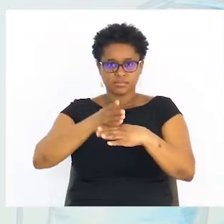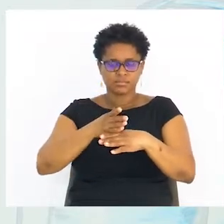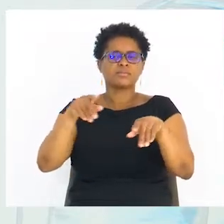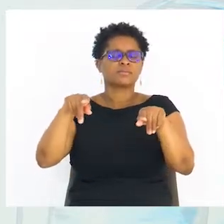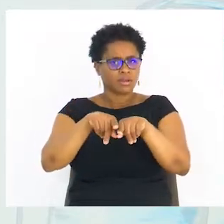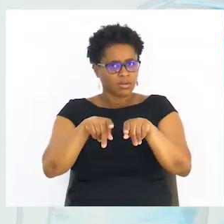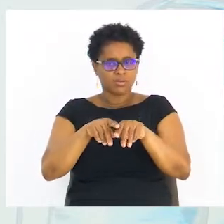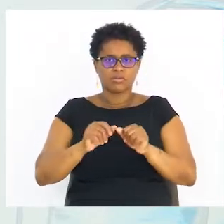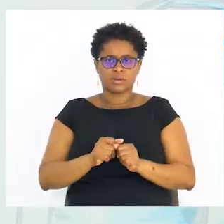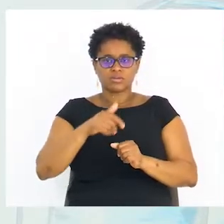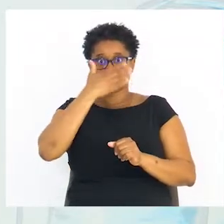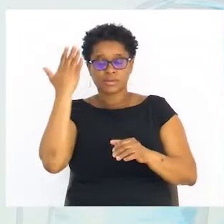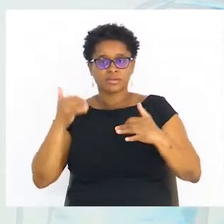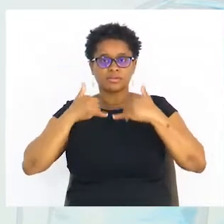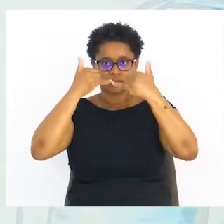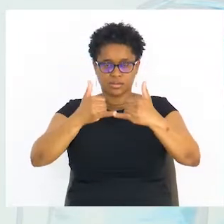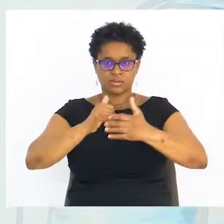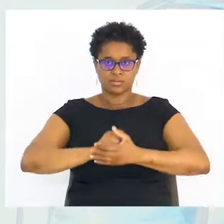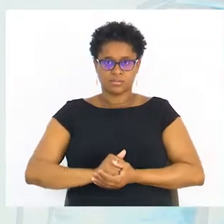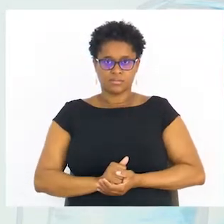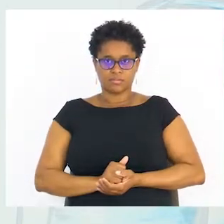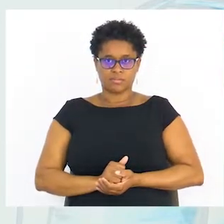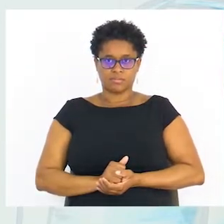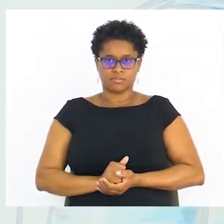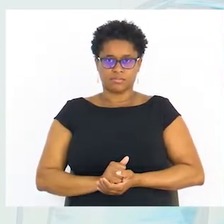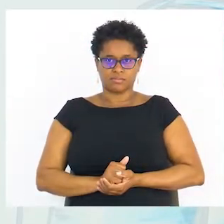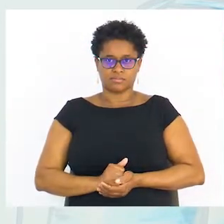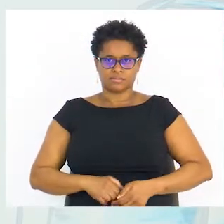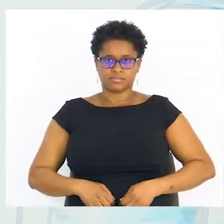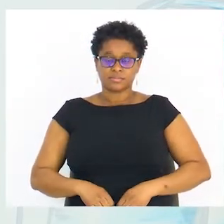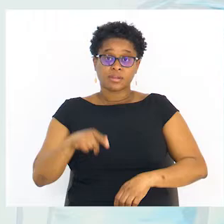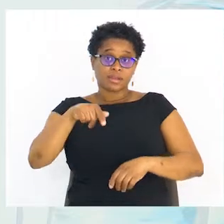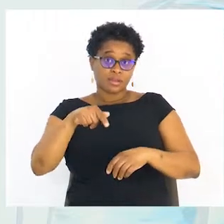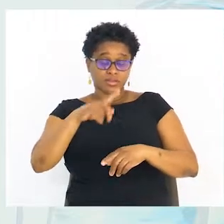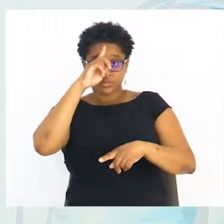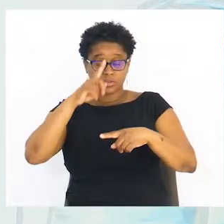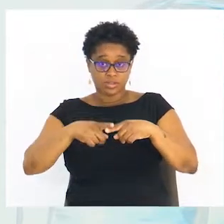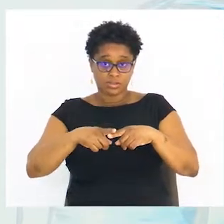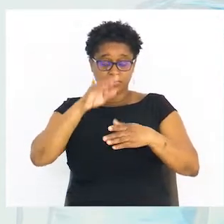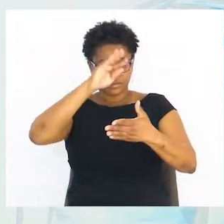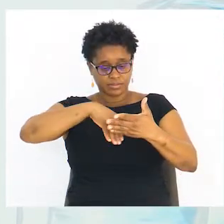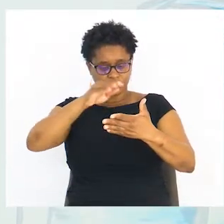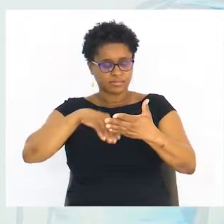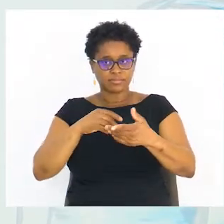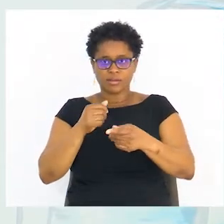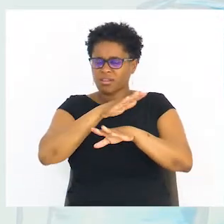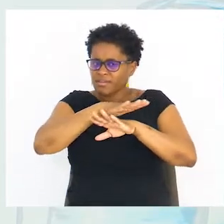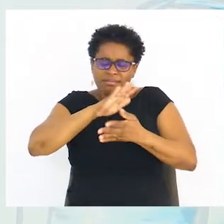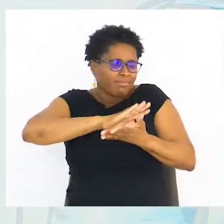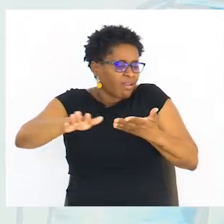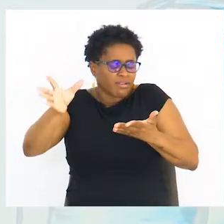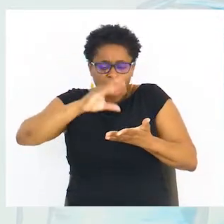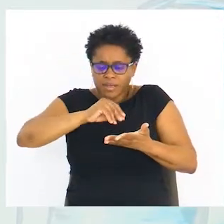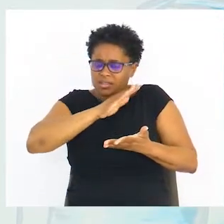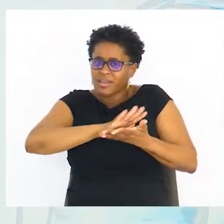aconteceria exatamente no dia seguinte. Portanto, esse objetivo da pintura não é nada mais,